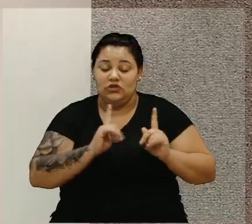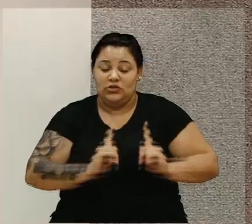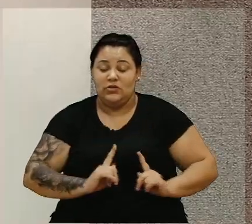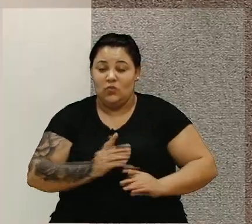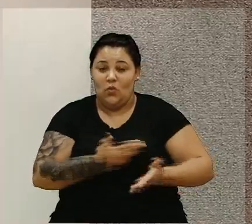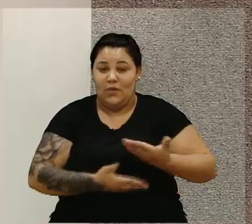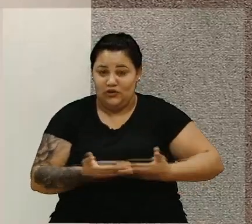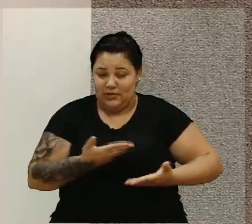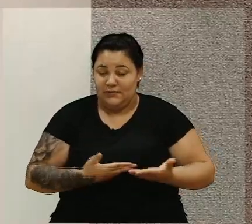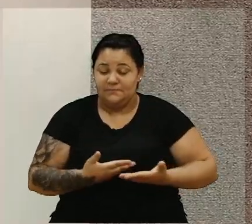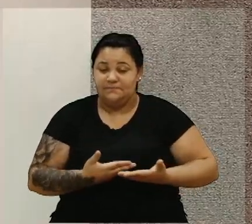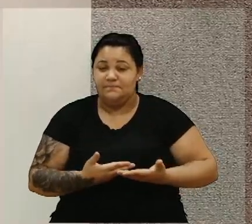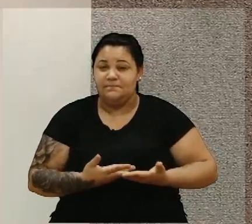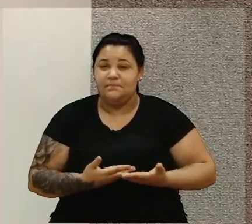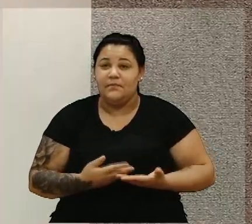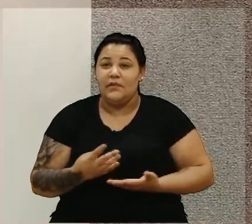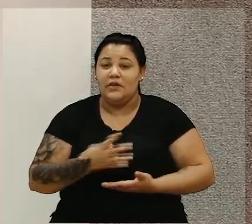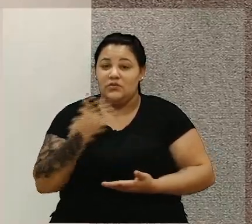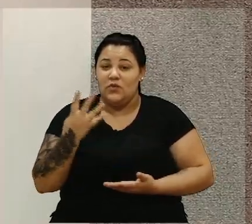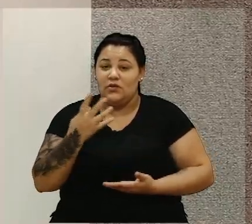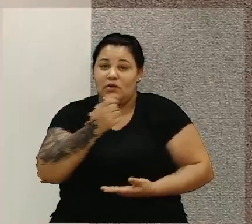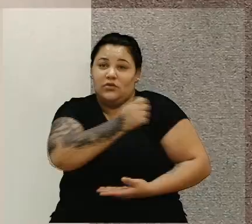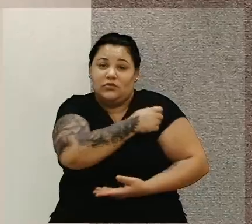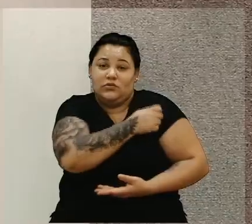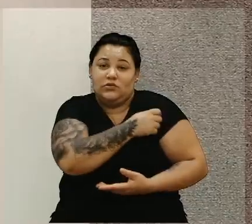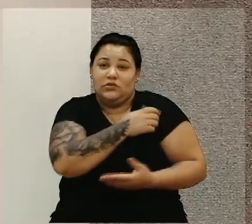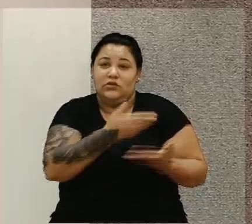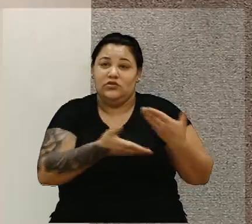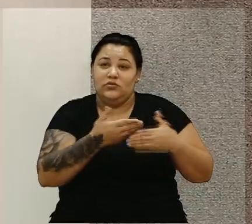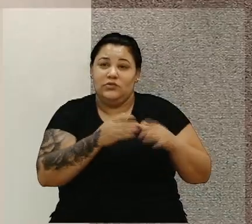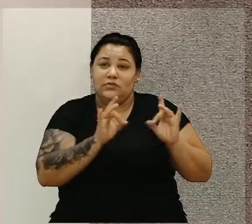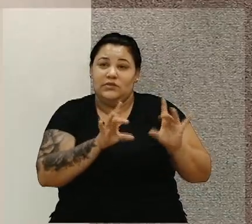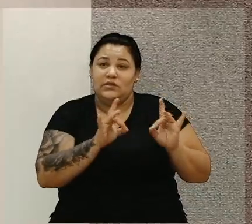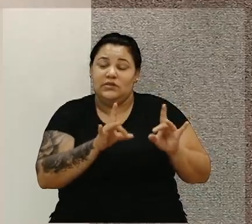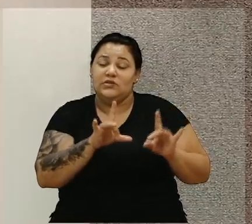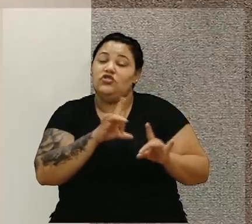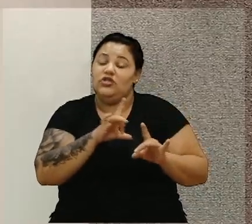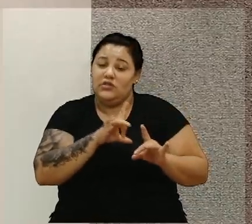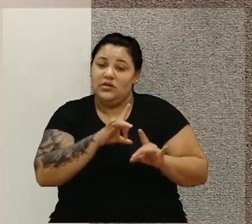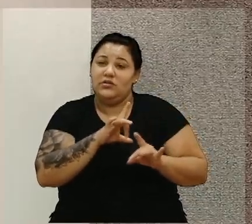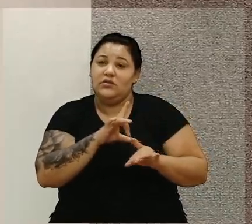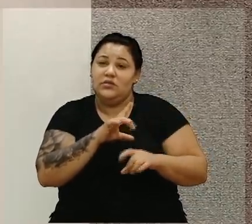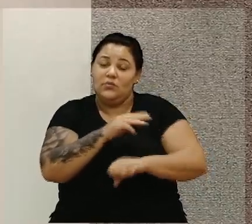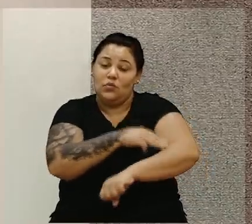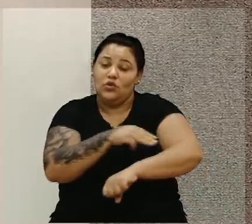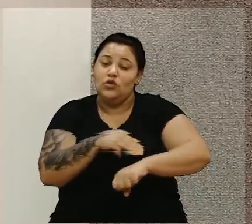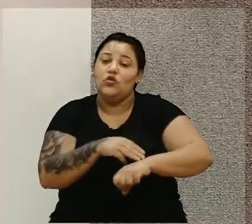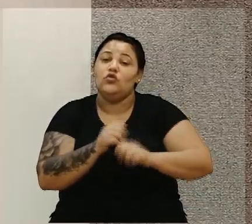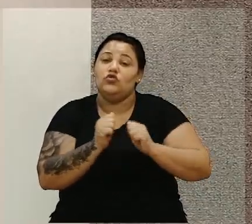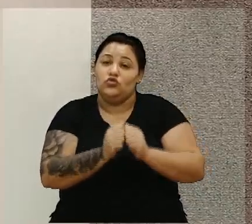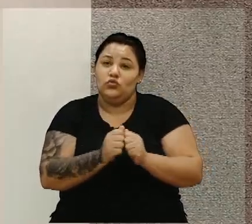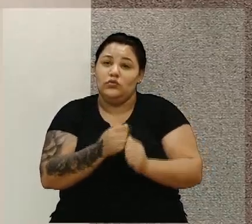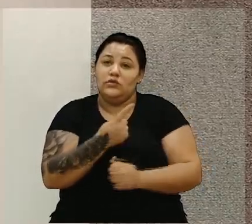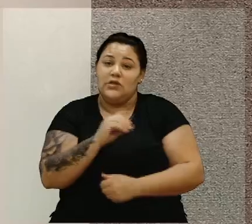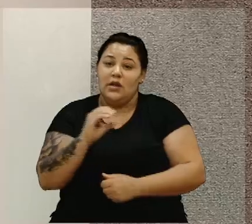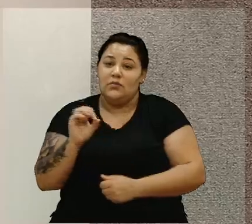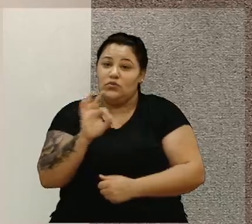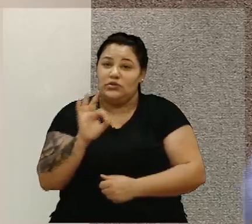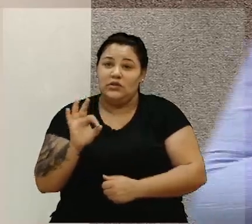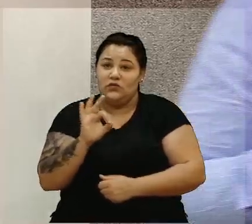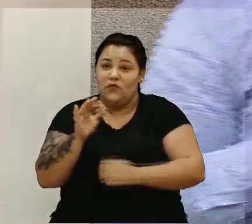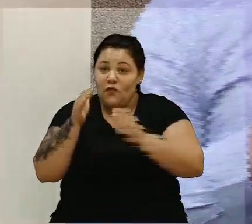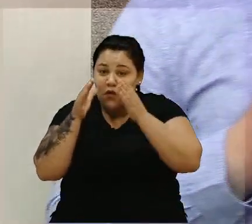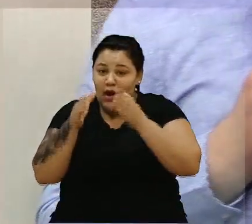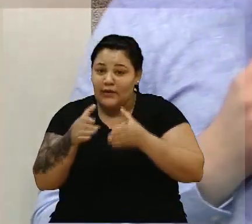compartilhada, e esses 4 alunos de atendimento especializado estavam ali com cuidadoras, inclusive. 100% dedicadas para eles. Então, assim,